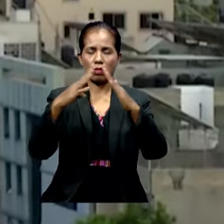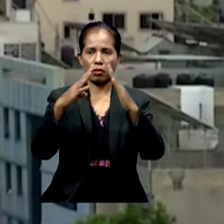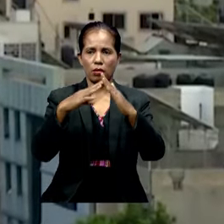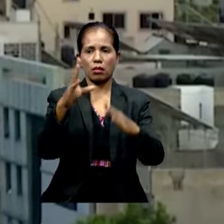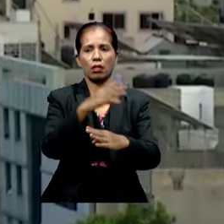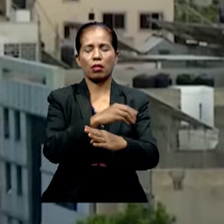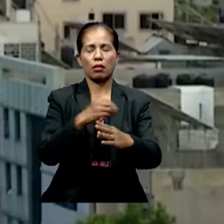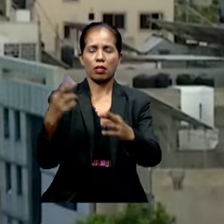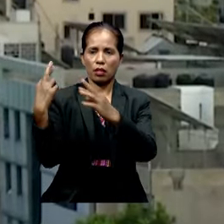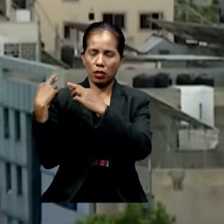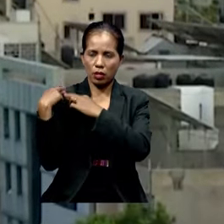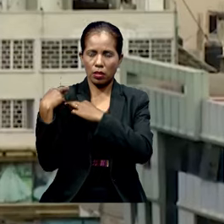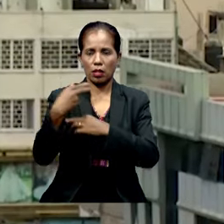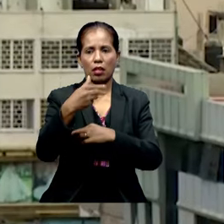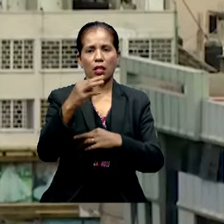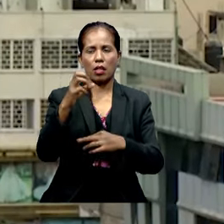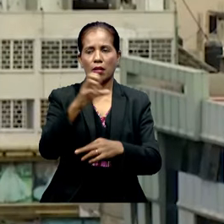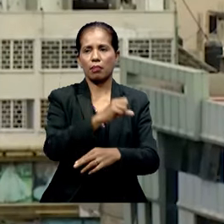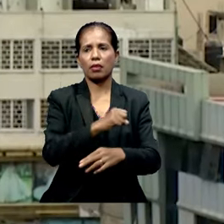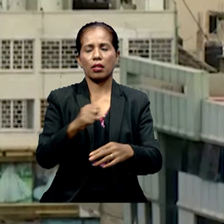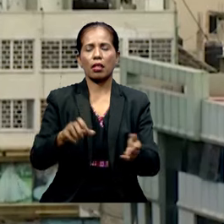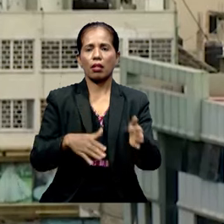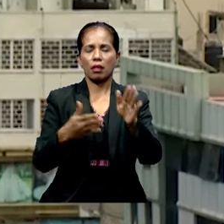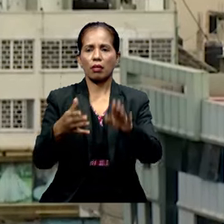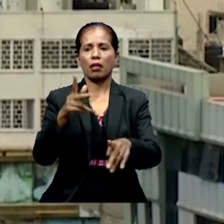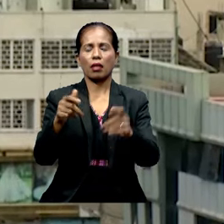meskita no responsável Hamas ni uma hodi Hamate e